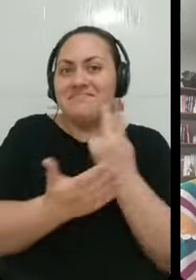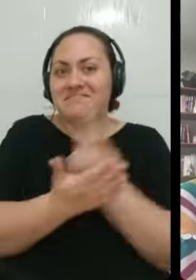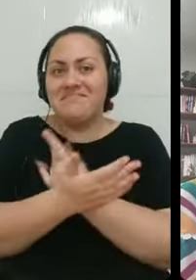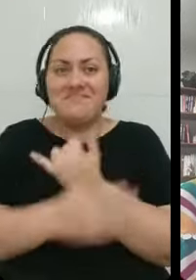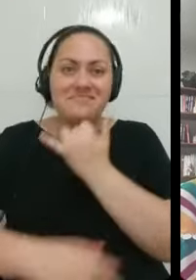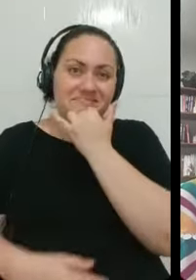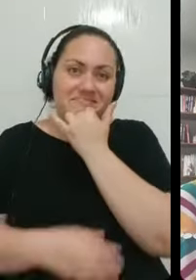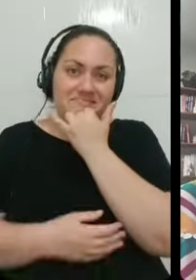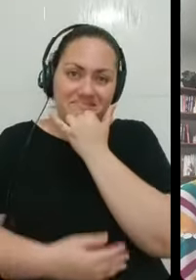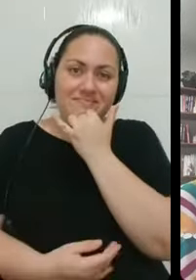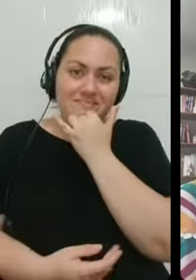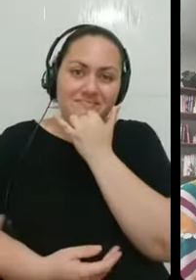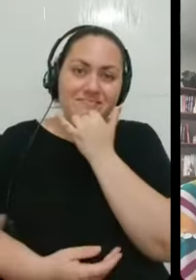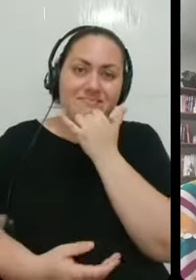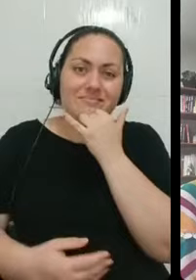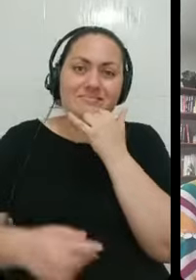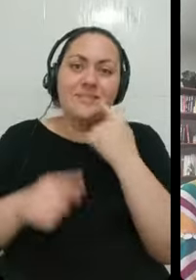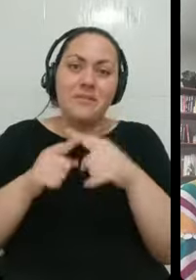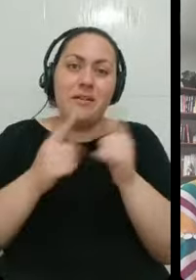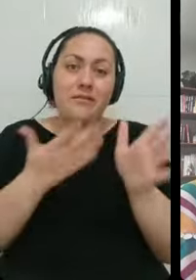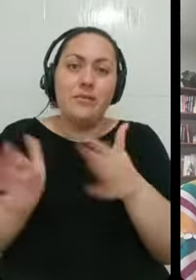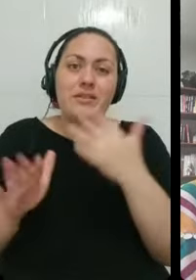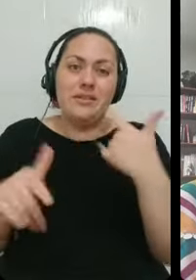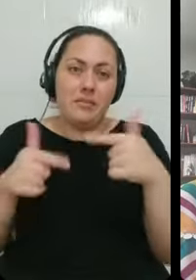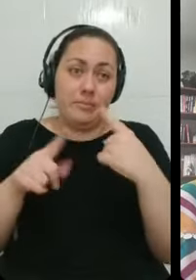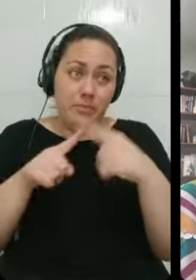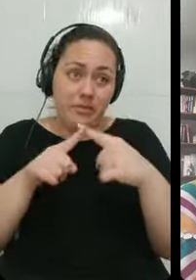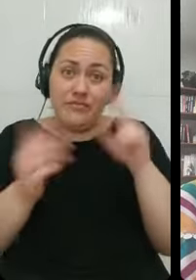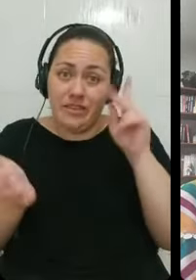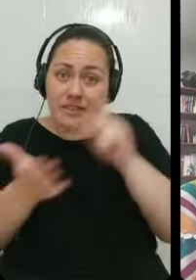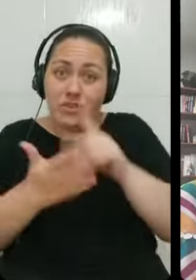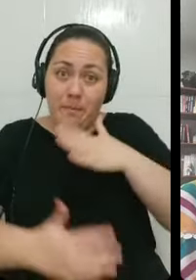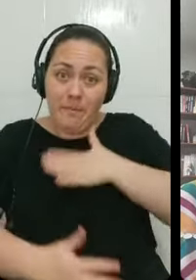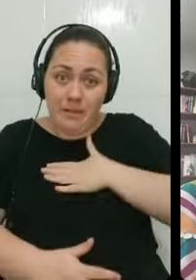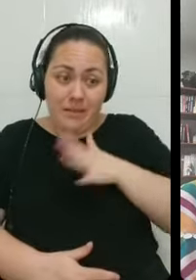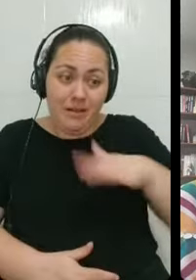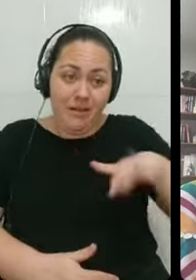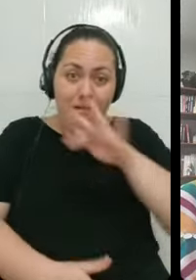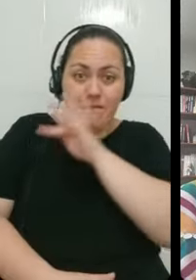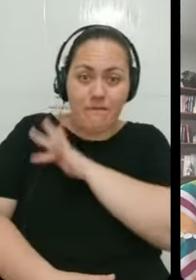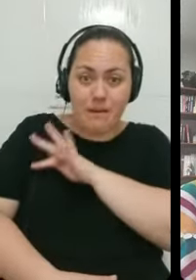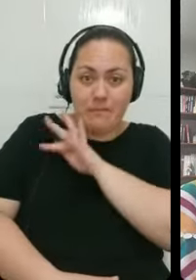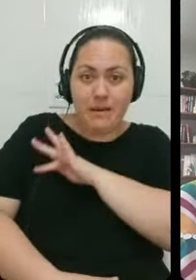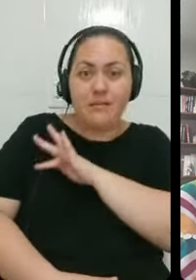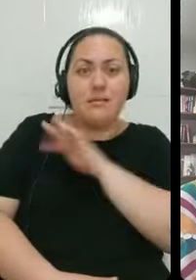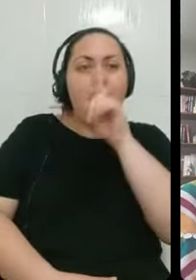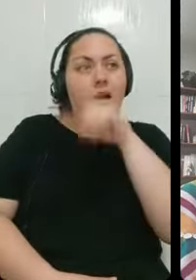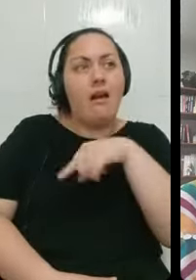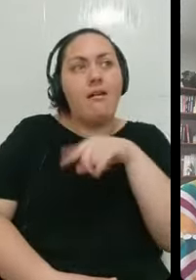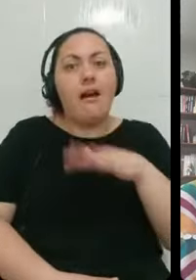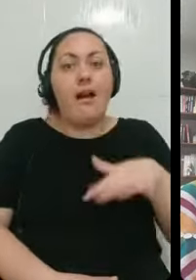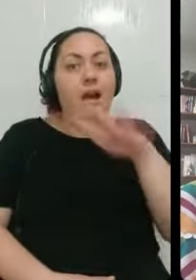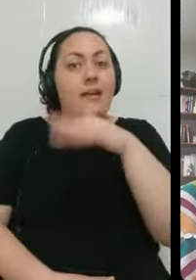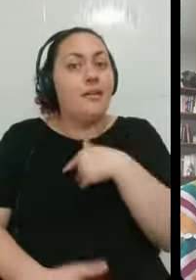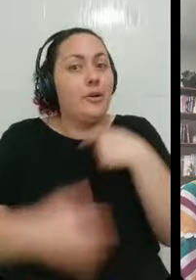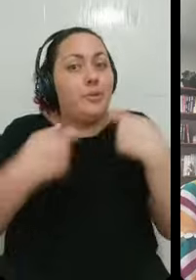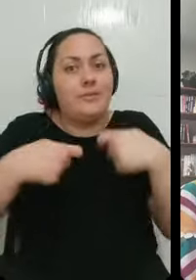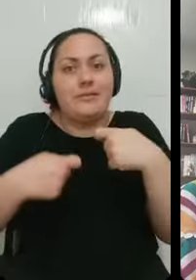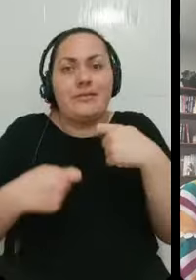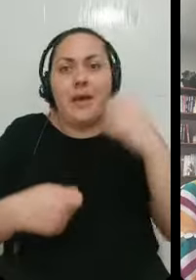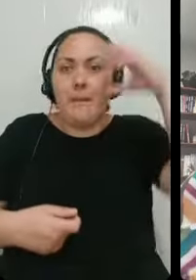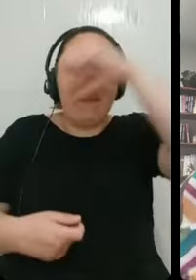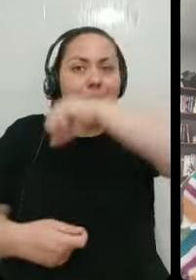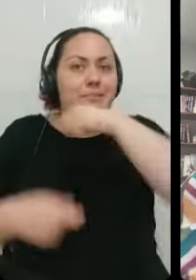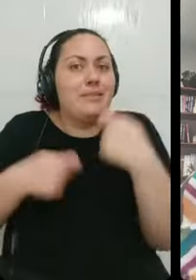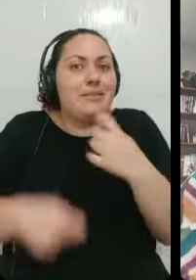né, ou alguma questão do fluxo de trabalho, porque realmente para mim a farmácia é uma área que eu ainda preciso conhecer muito, assim, né, e